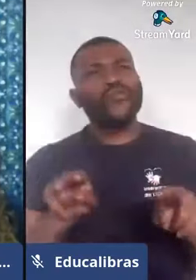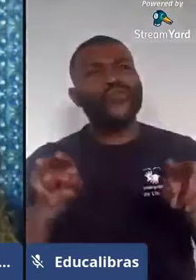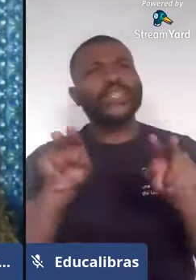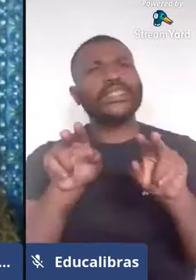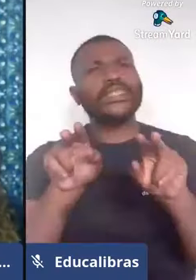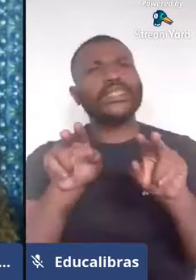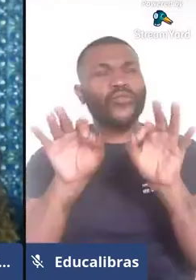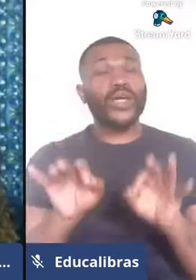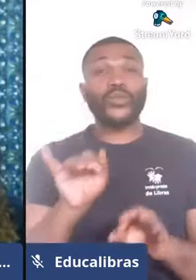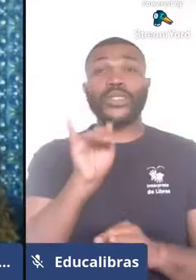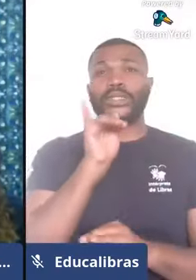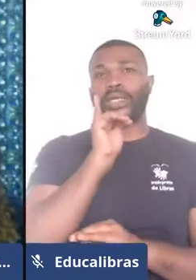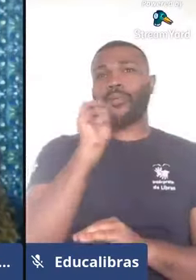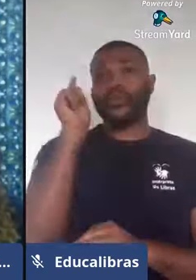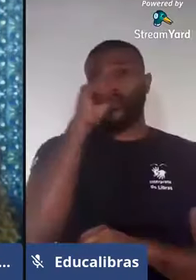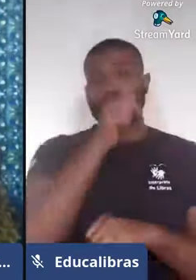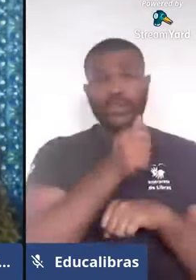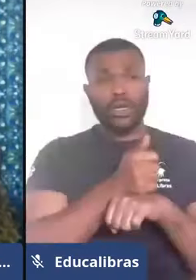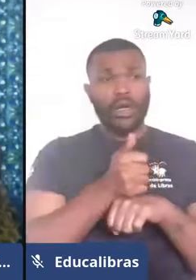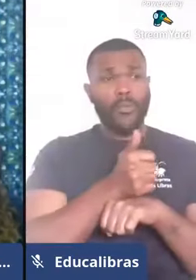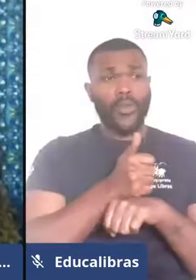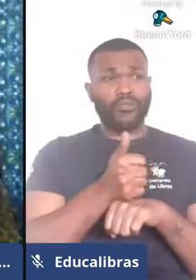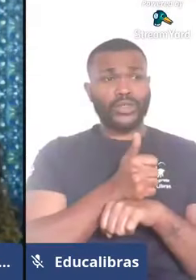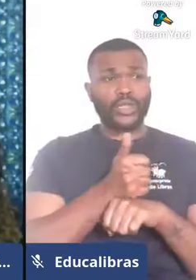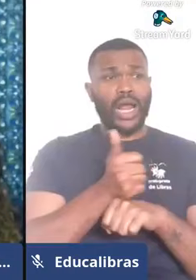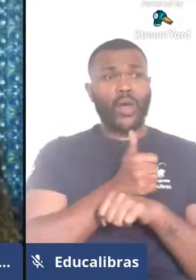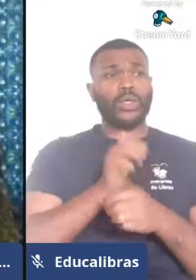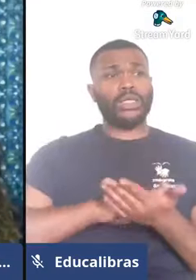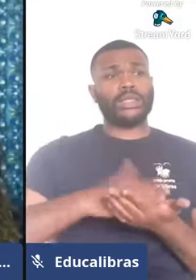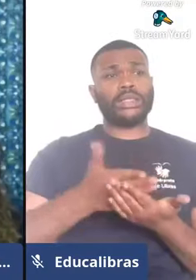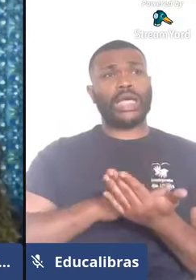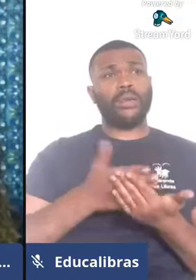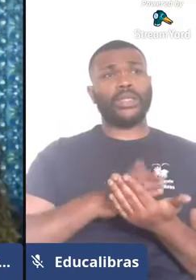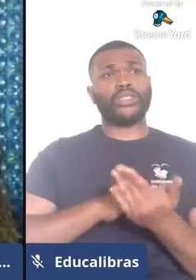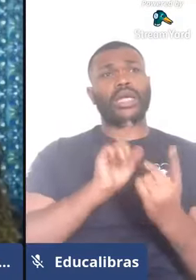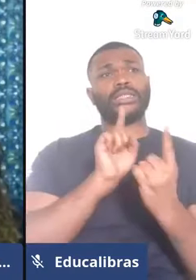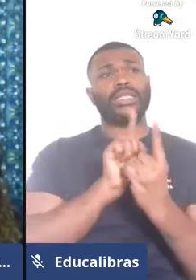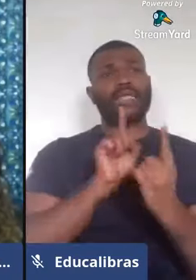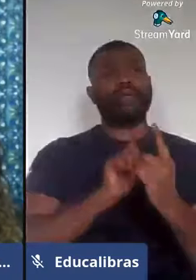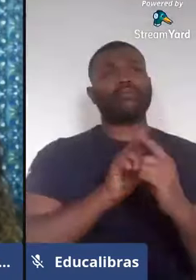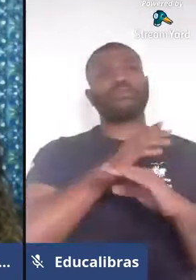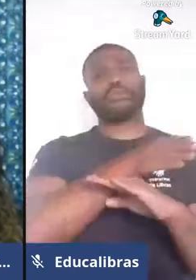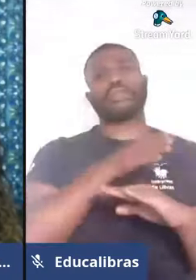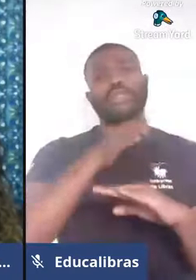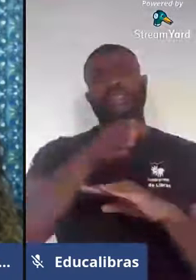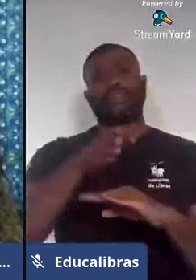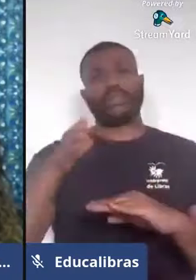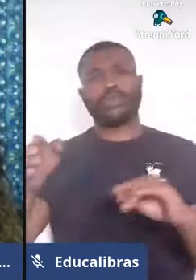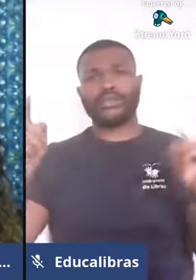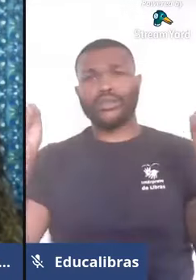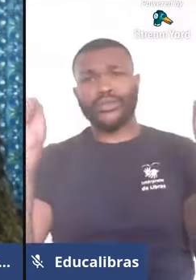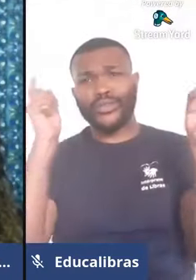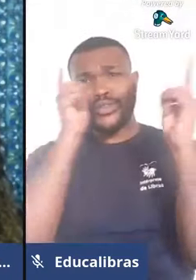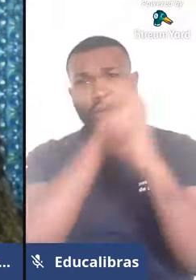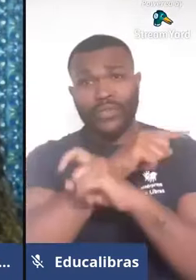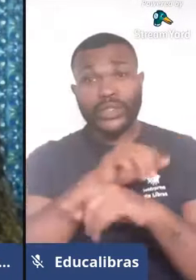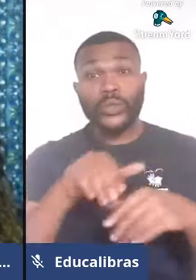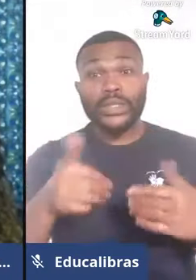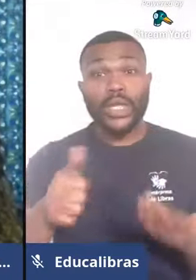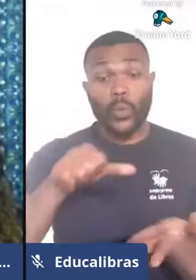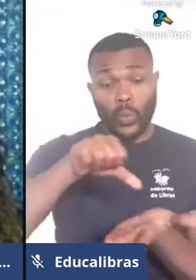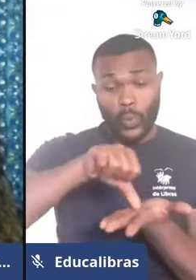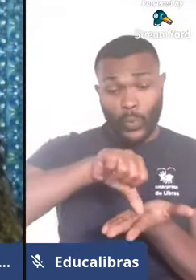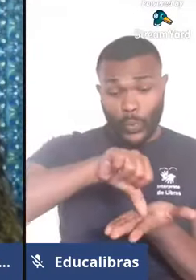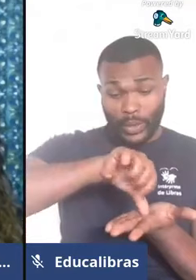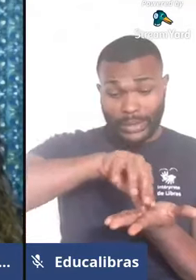você ter um profissional de Libras atendendo em cada equipamento público. Então, eu acho que foi uma ideia muito legal essa para